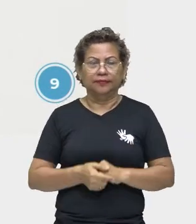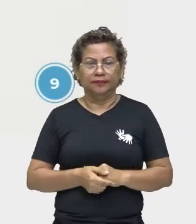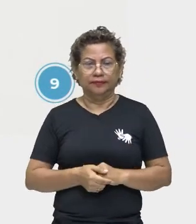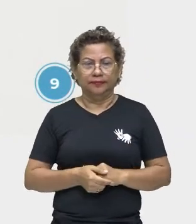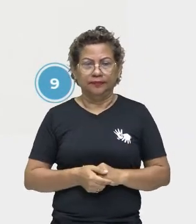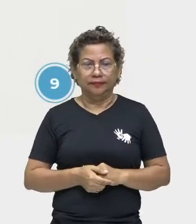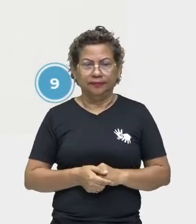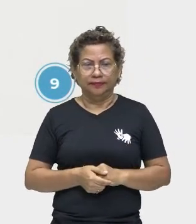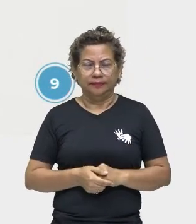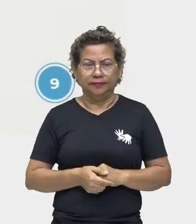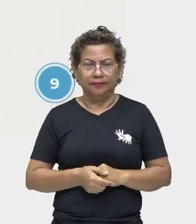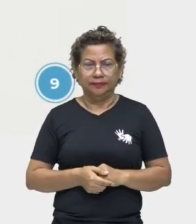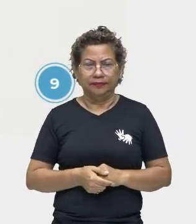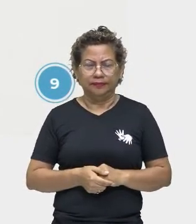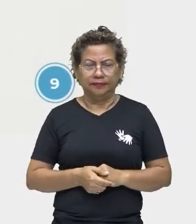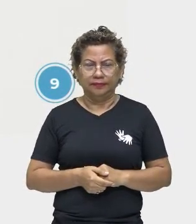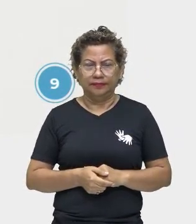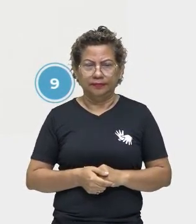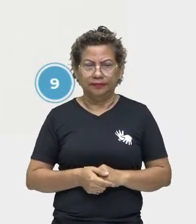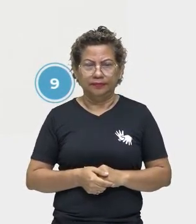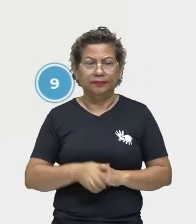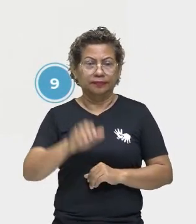esse AE quer dizer